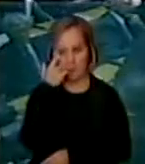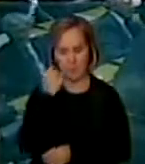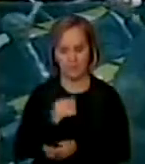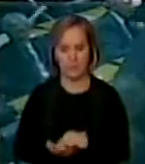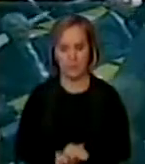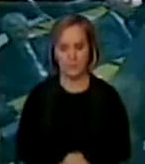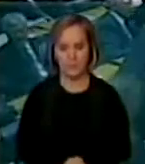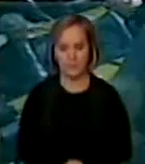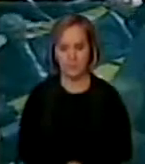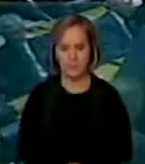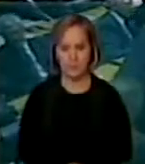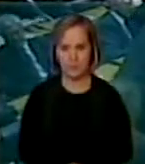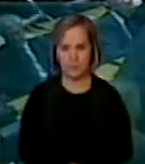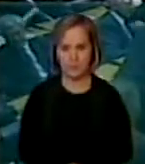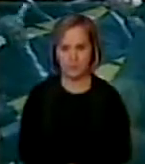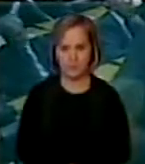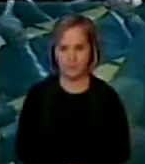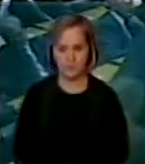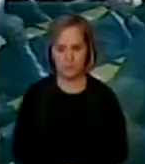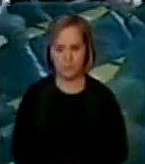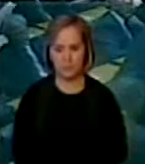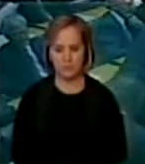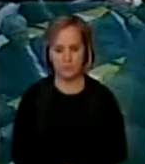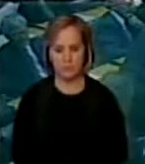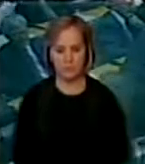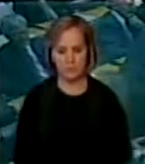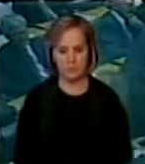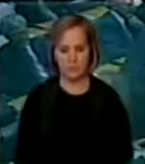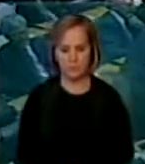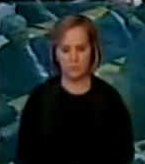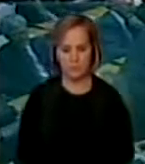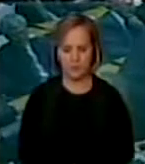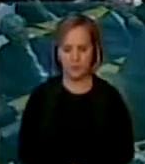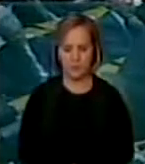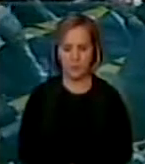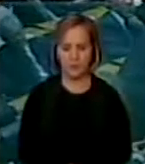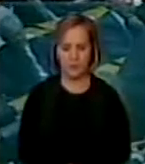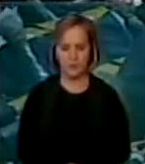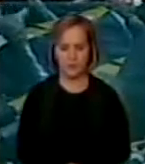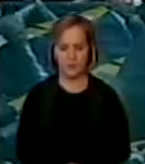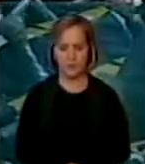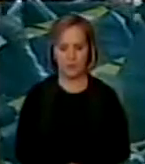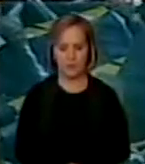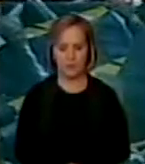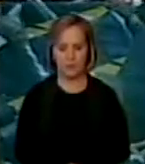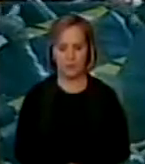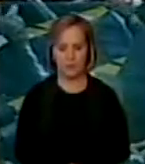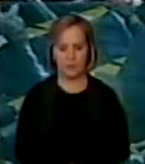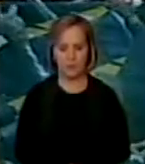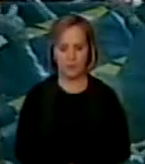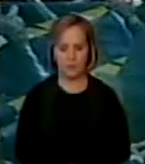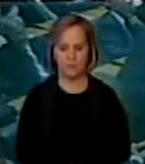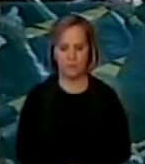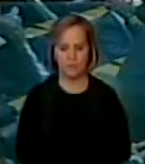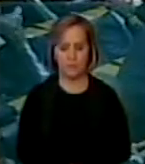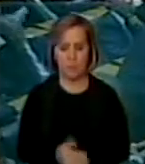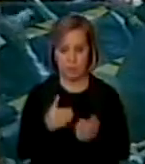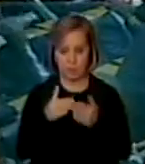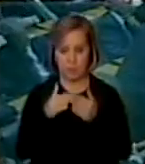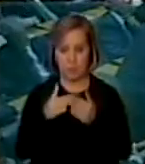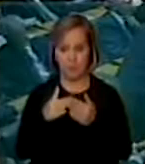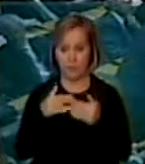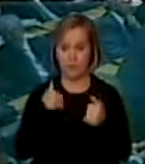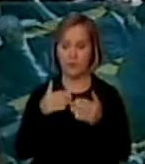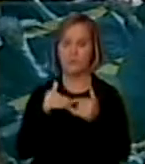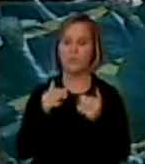partidária. Tempo de liderança, senhor presidente. Perdão? Tempo de liderança. Vou inscrevê-lo aqui porque